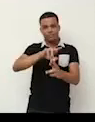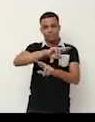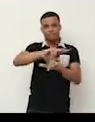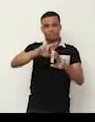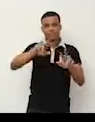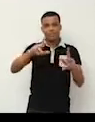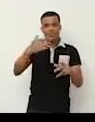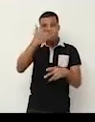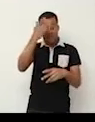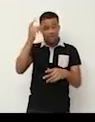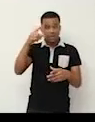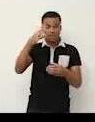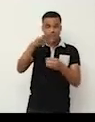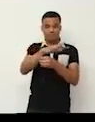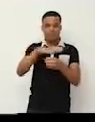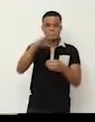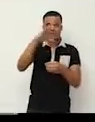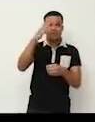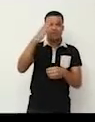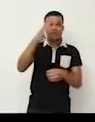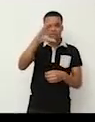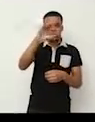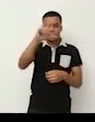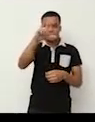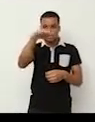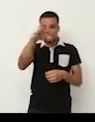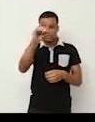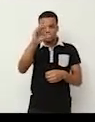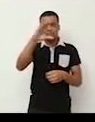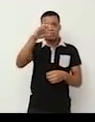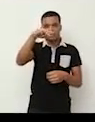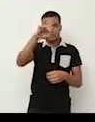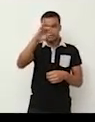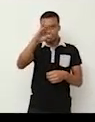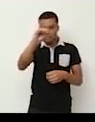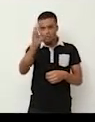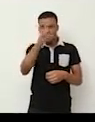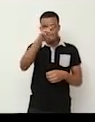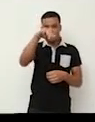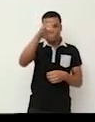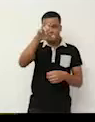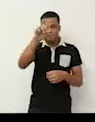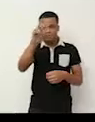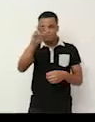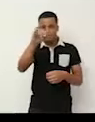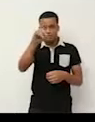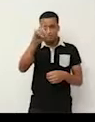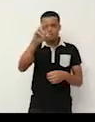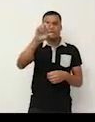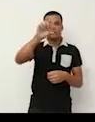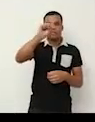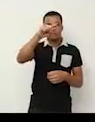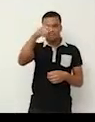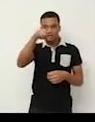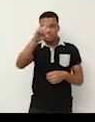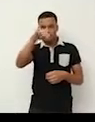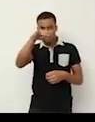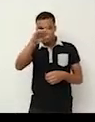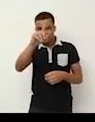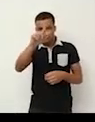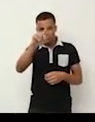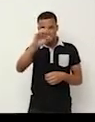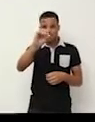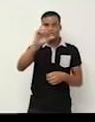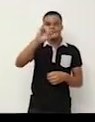encosta. Quem mora nos bairros Caladão, Manuel Maia, Surinã, Melo Viana, São Domingos, Baixada do Melo